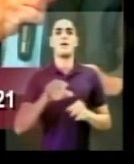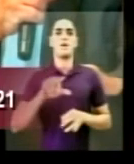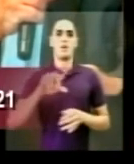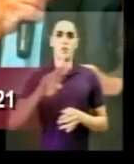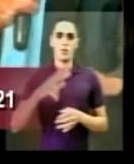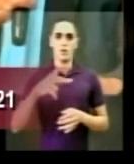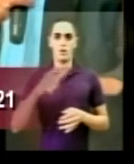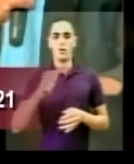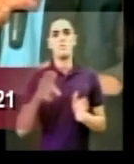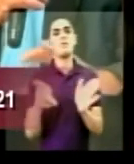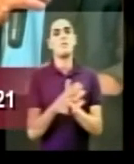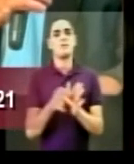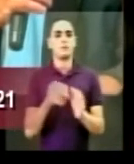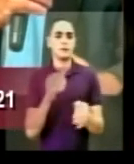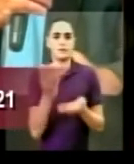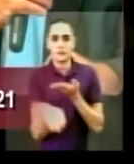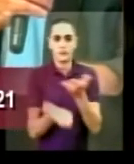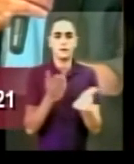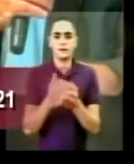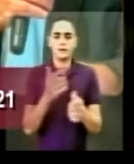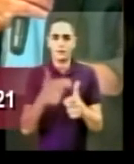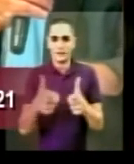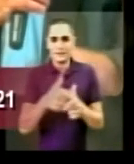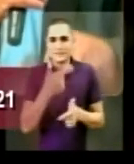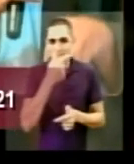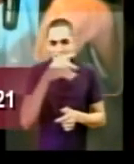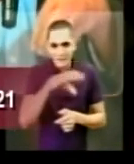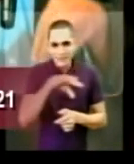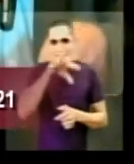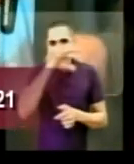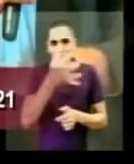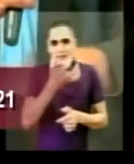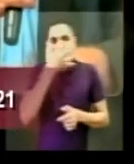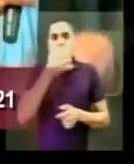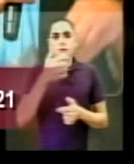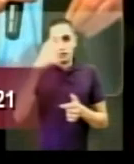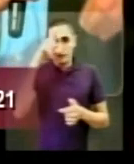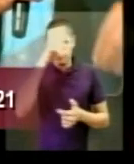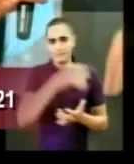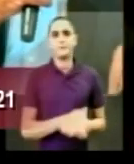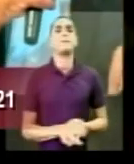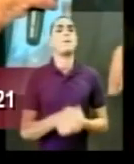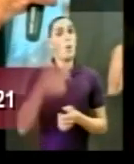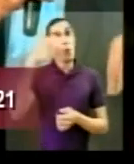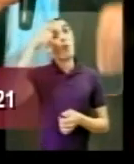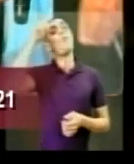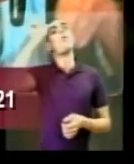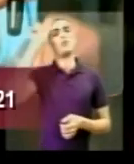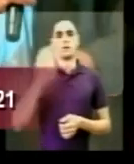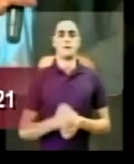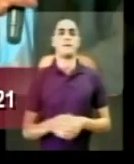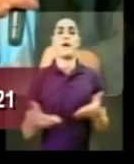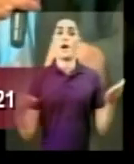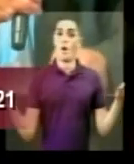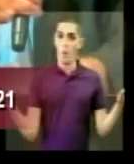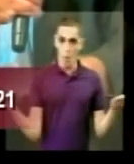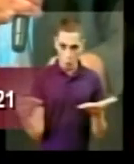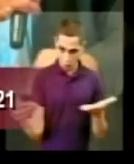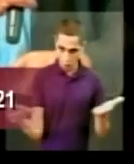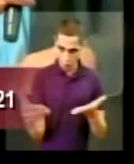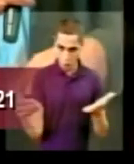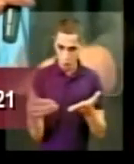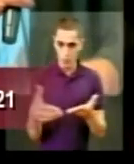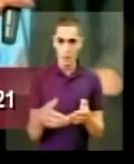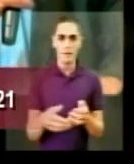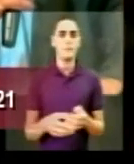respiratórias. Então, esses foram que foram feitos ontem. Hoje, que é o dia de hoje, nós